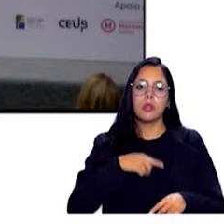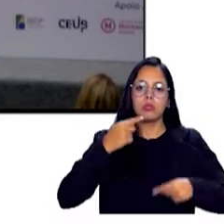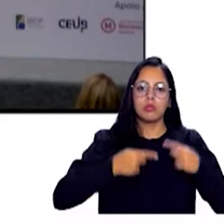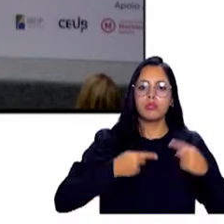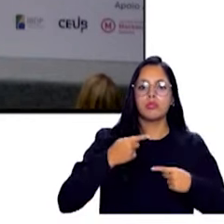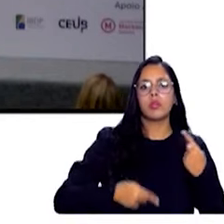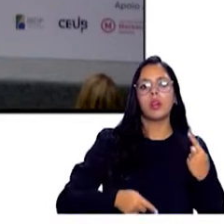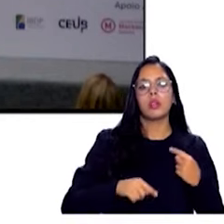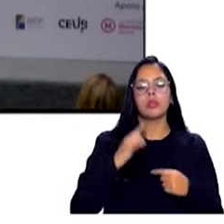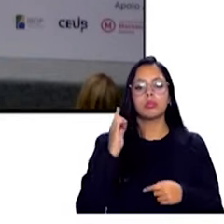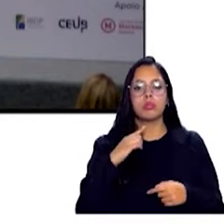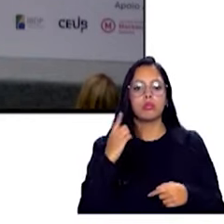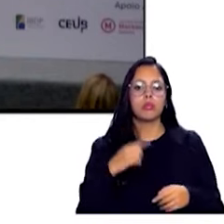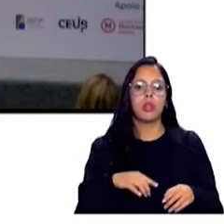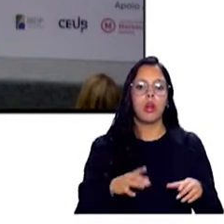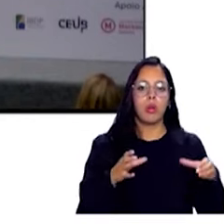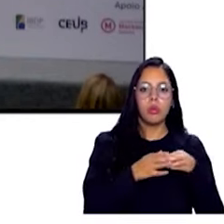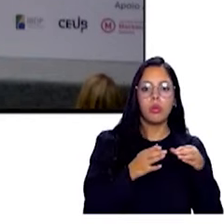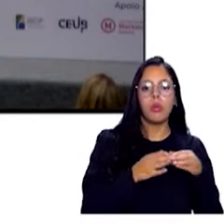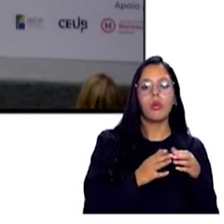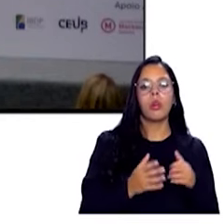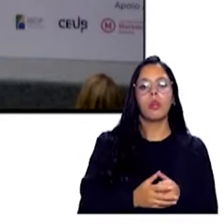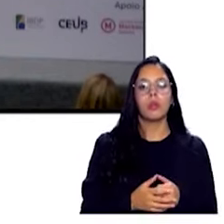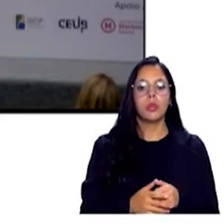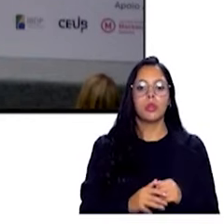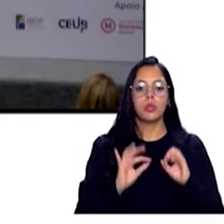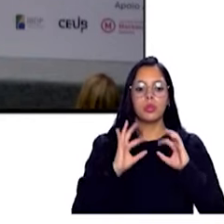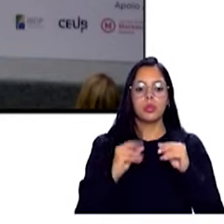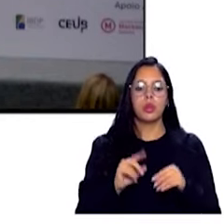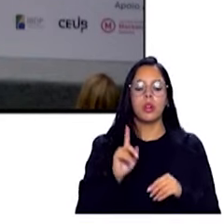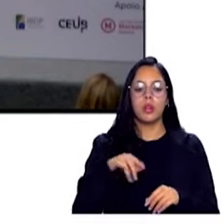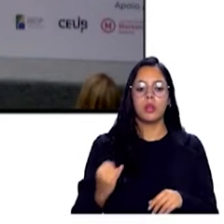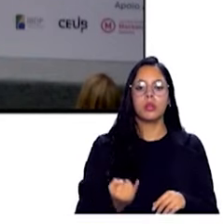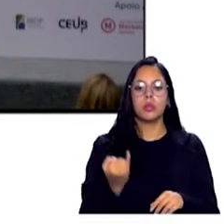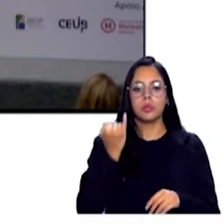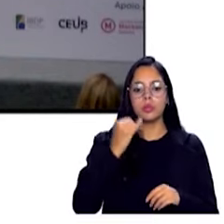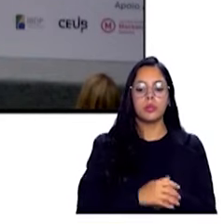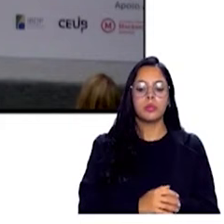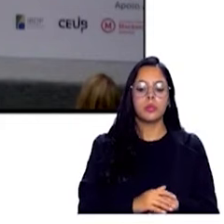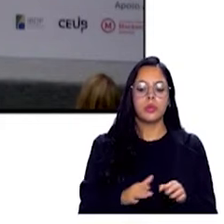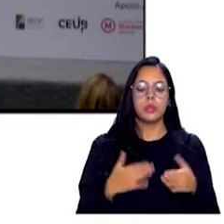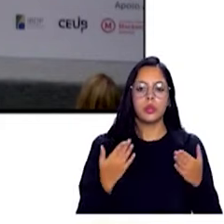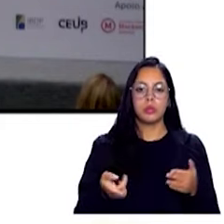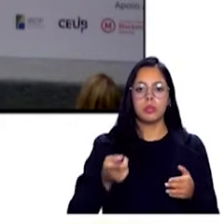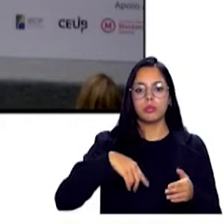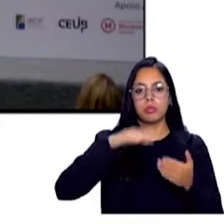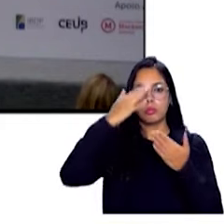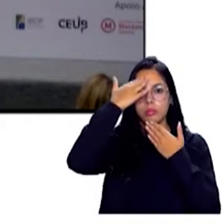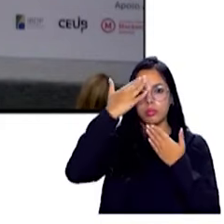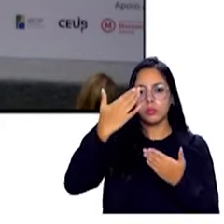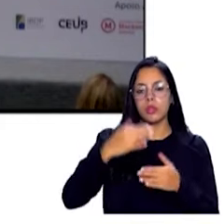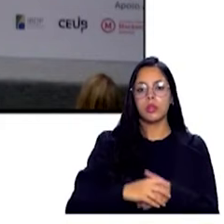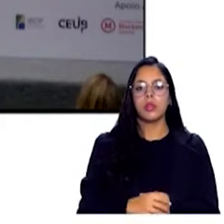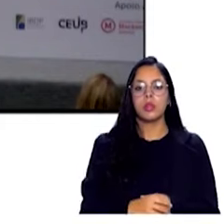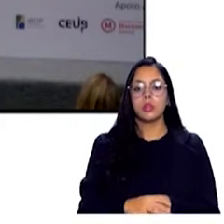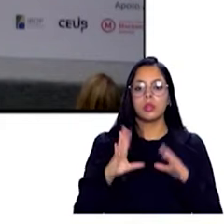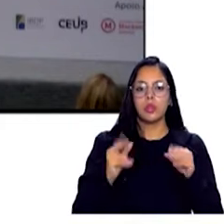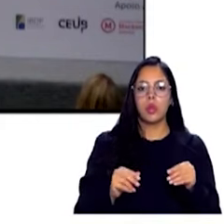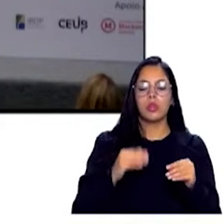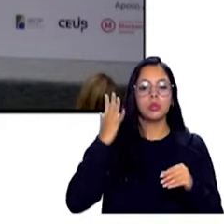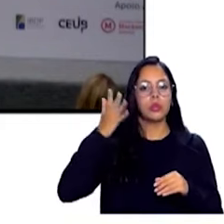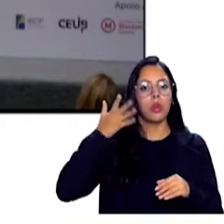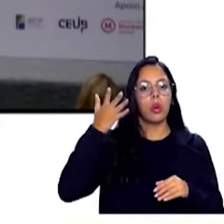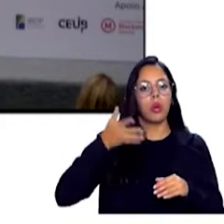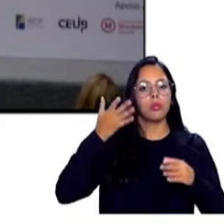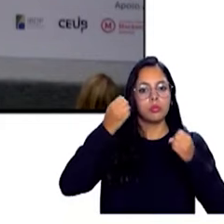advogados com todos os segmentos é importante então o nosso agradecimentos aos palestrantes a